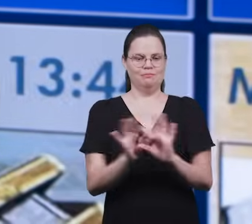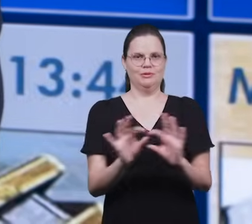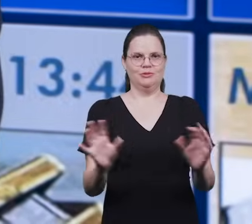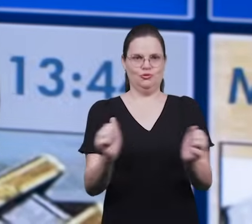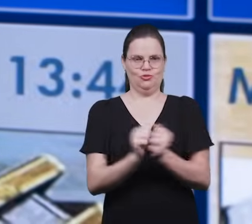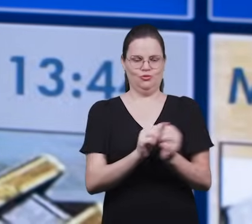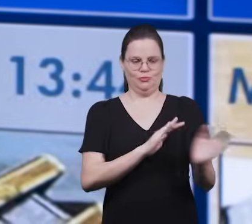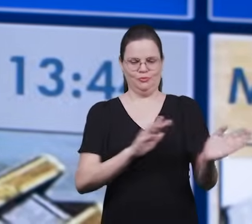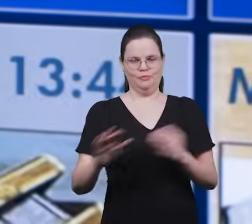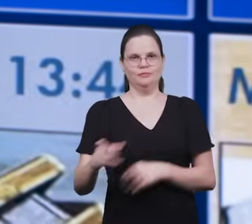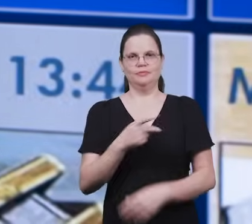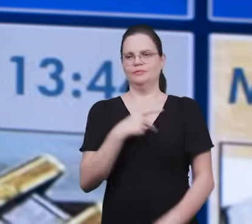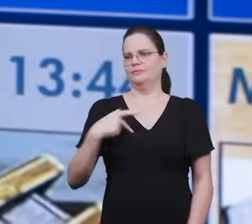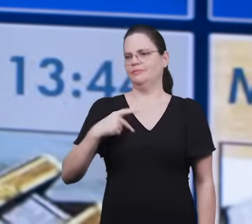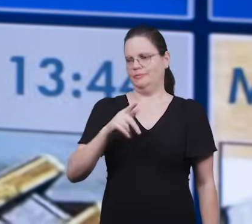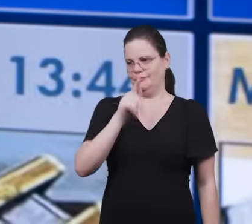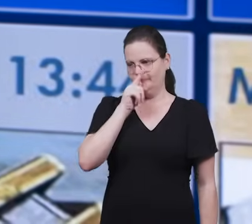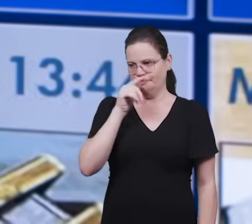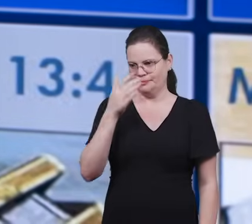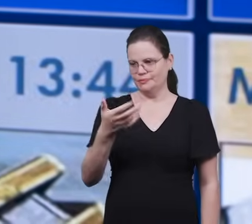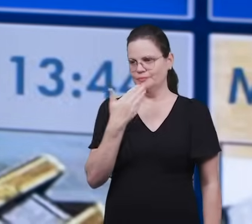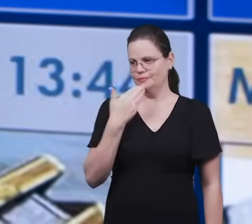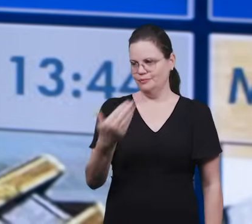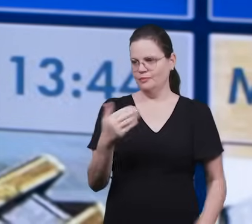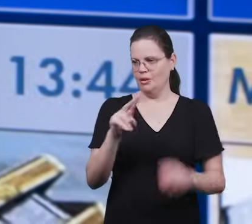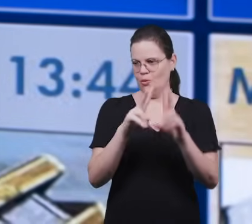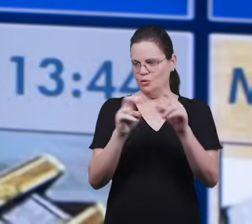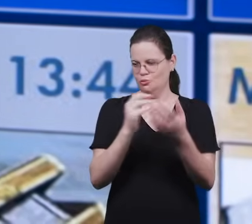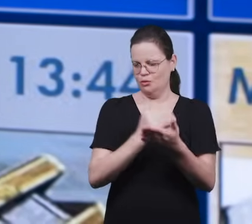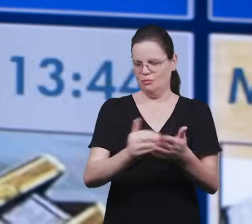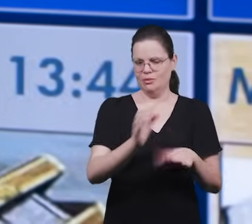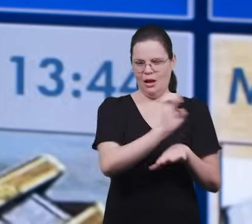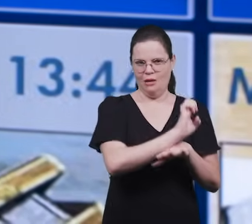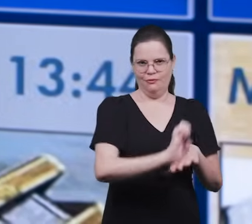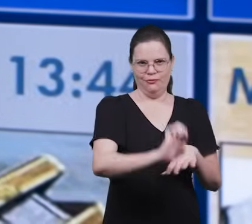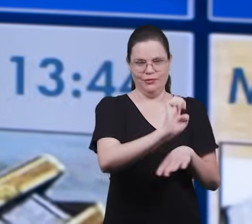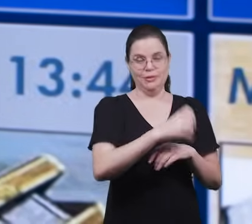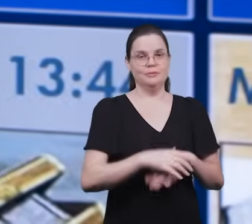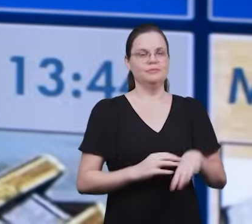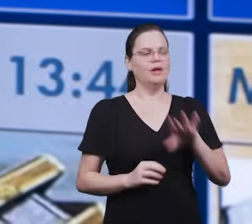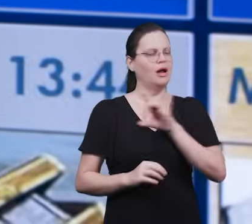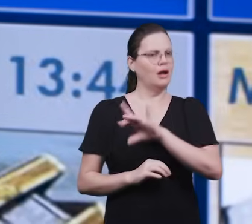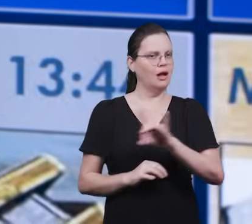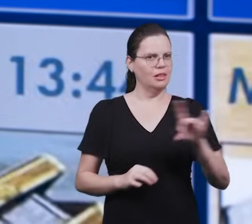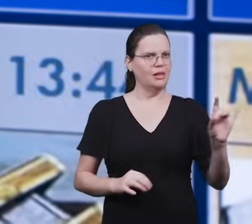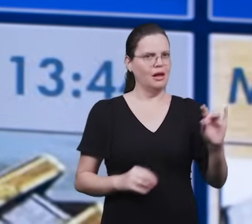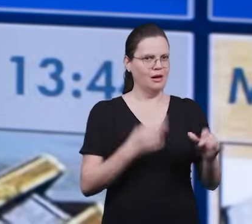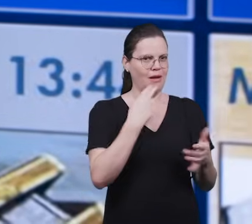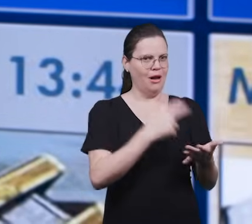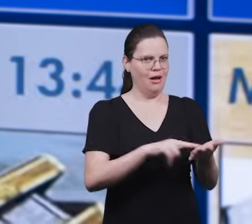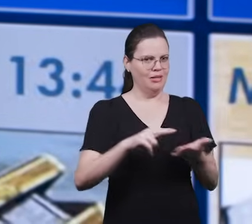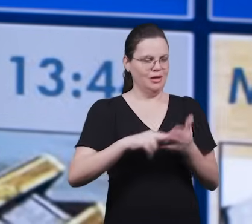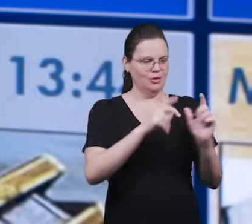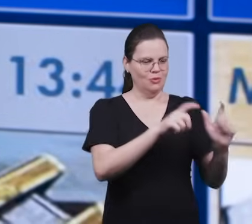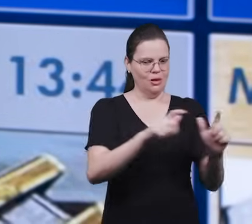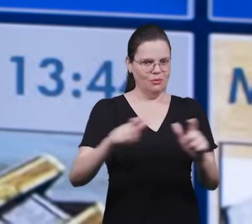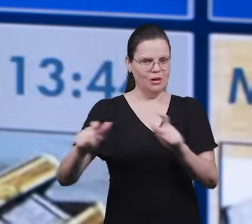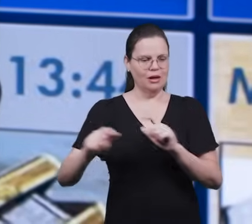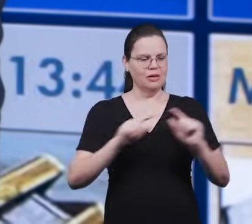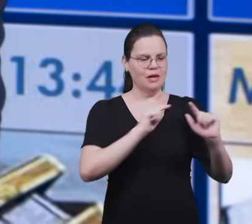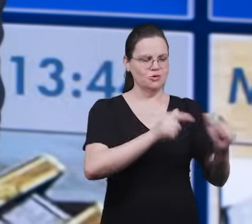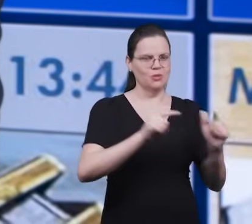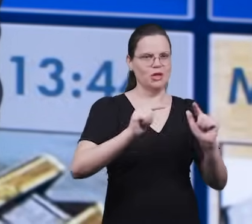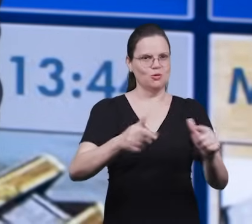vamos lá, Pastor Gilson, carta a Éfeso. É interessante que em cada uma delas há também as operações do Espírito de Deus que